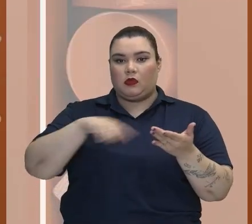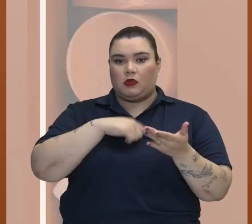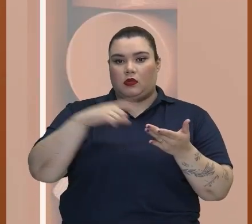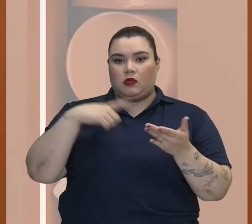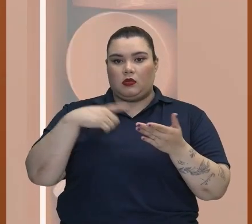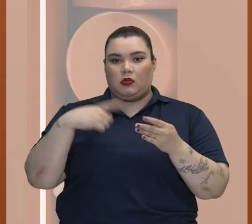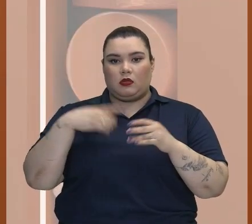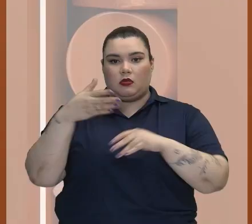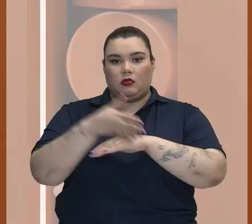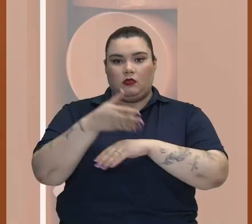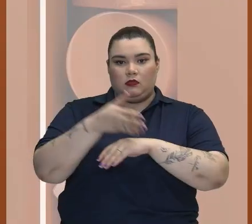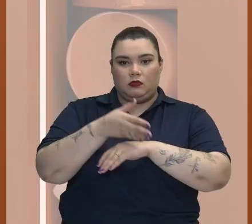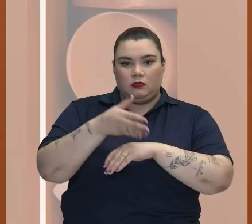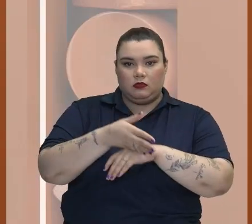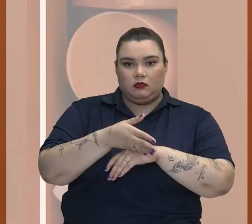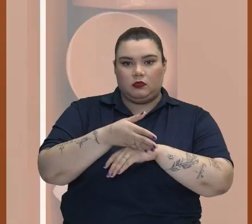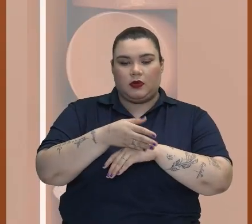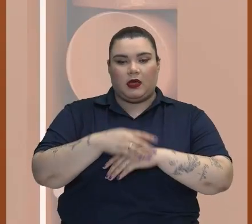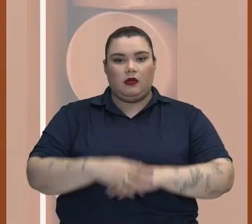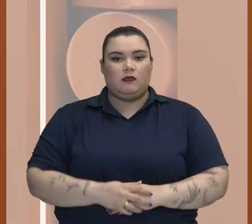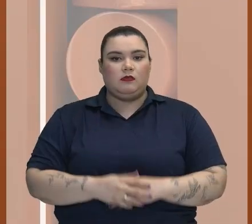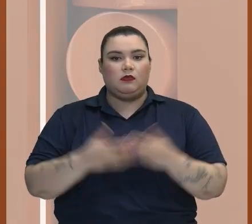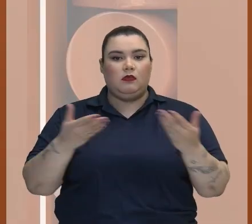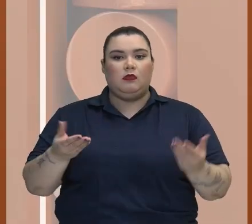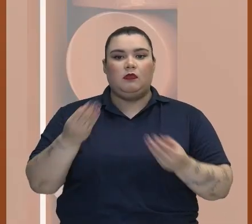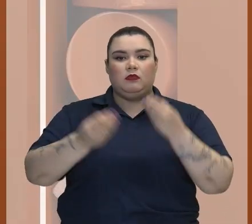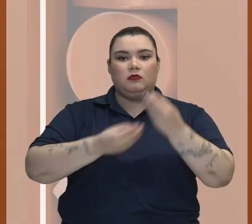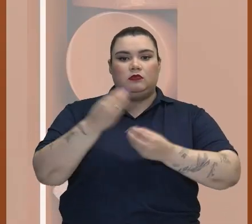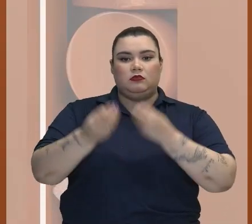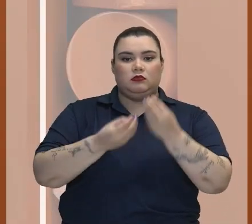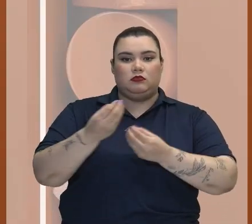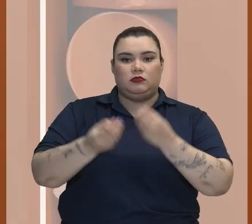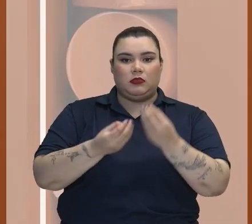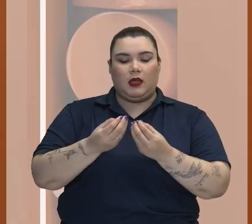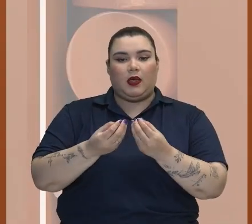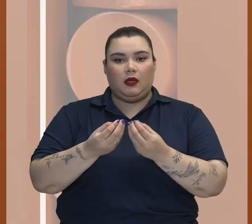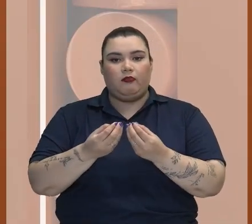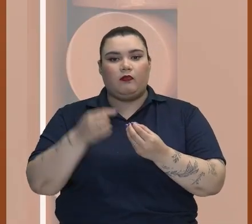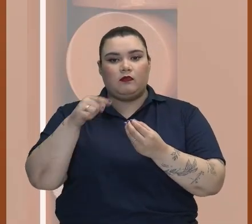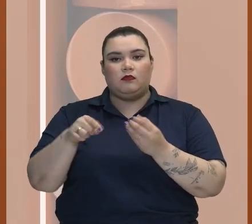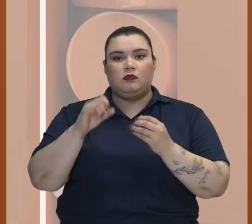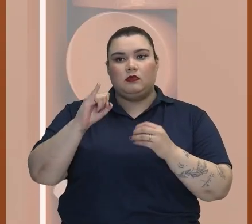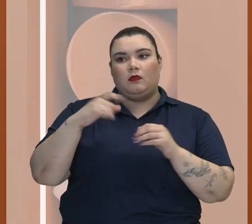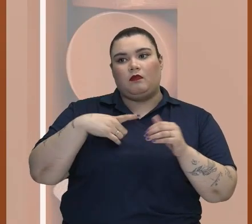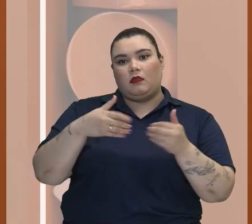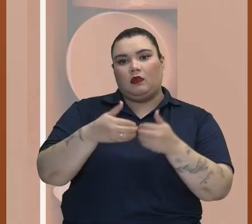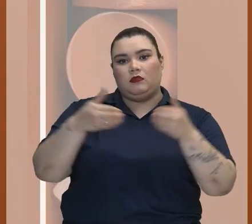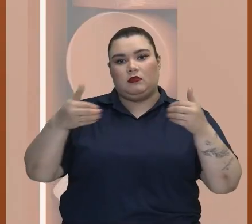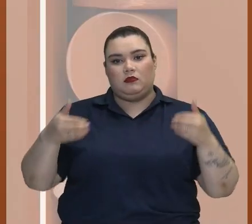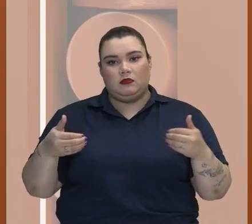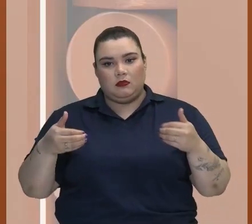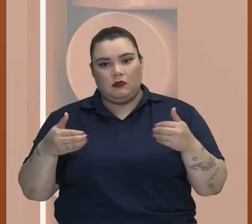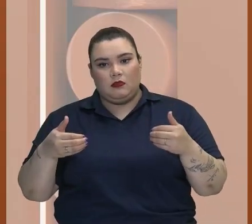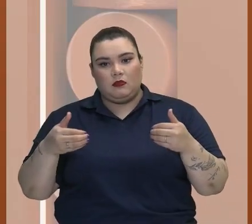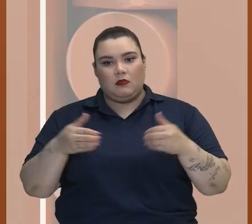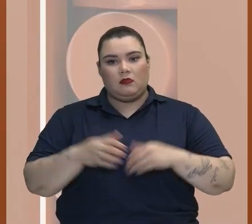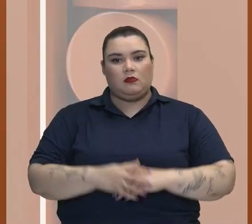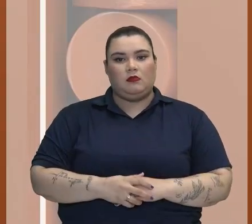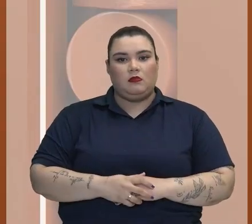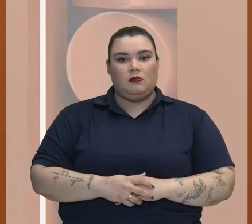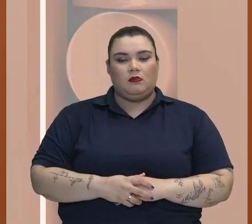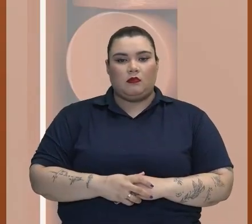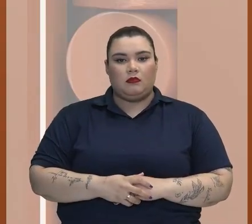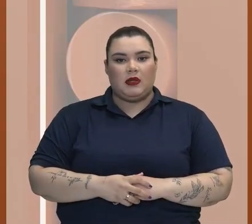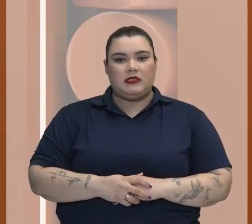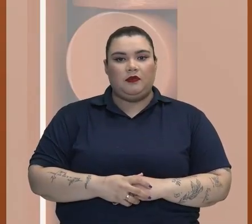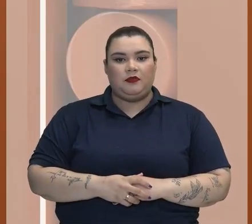acesso a mais informação, mas ao mesmo tempo ela faz com que a gente se separe. Por quê? Quem não tem